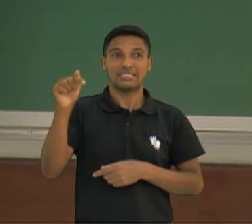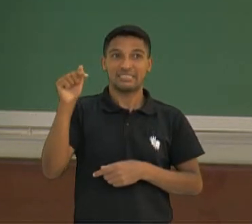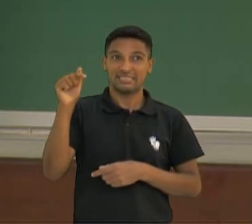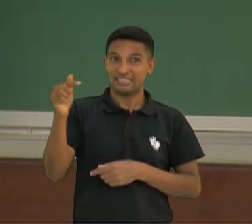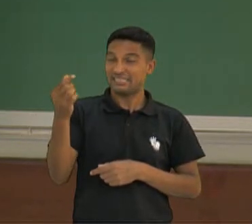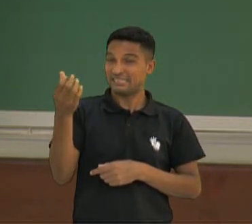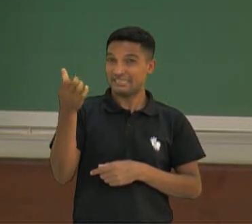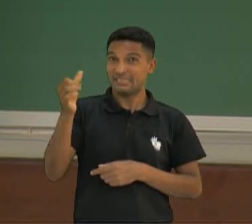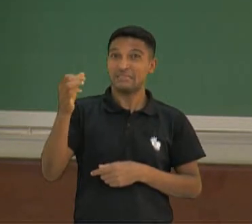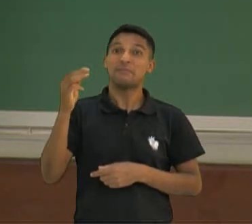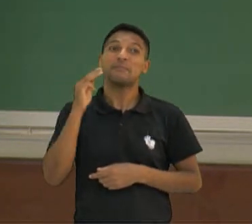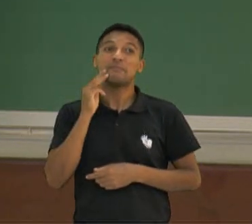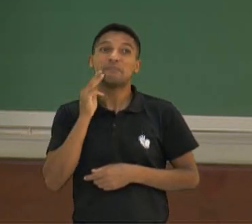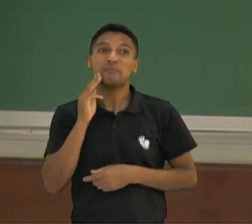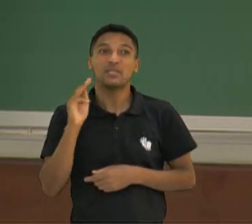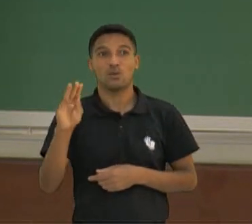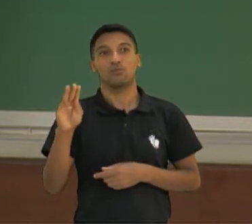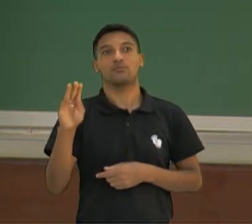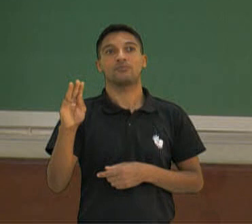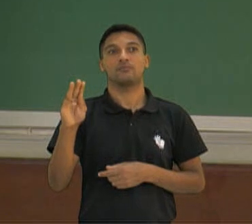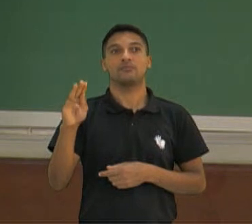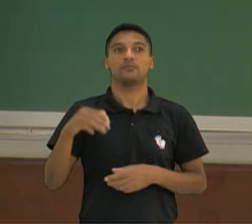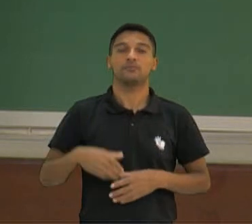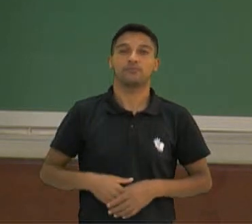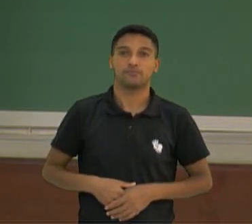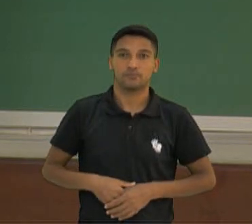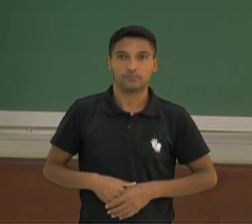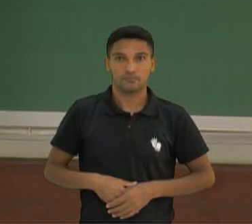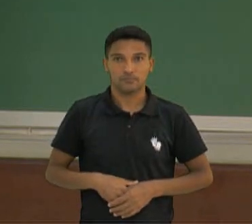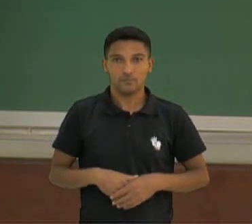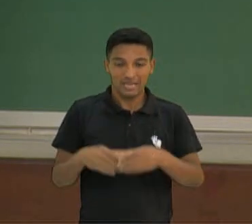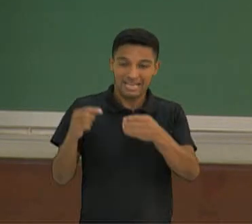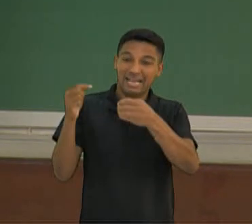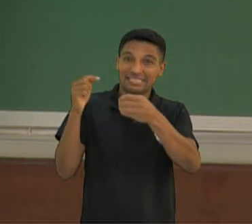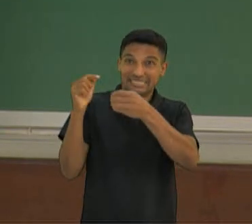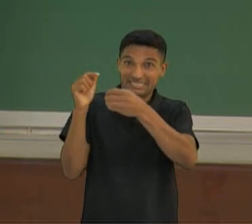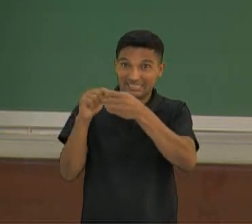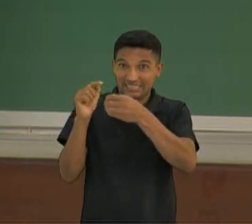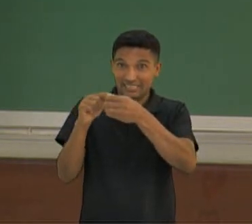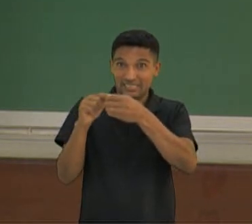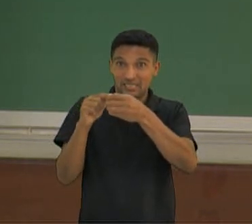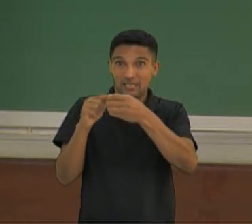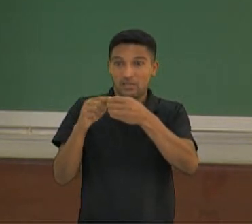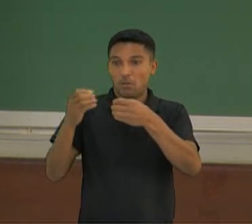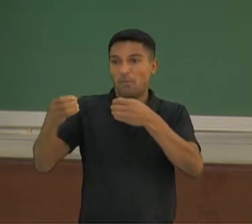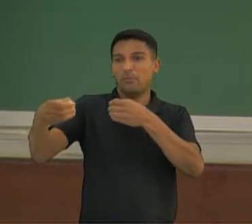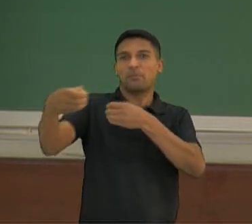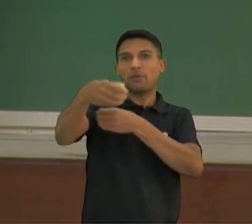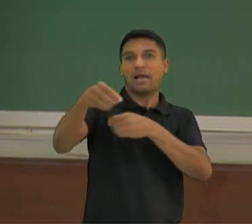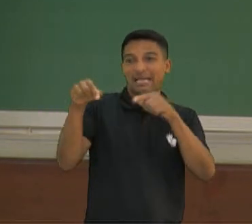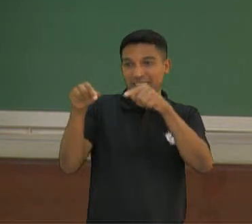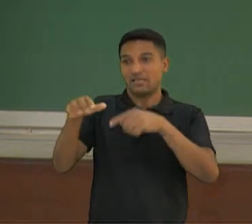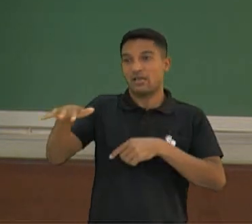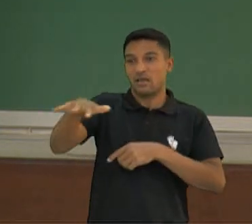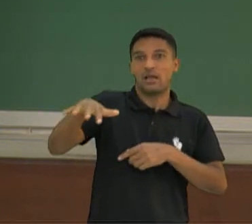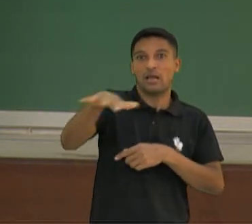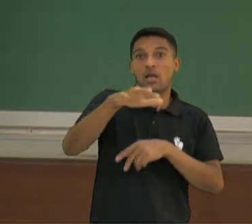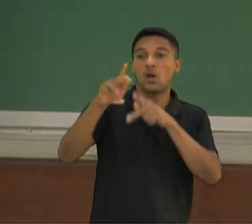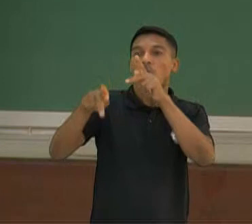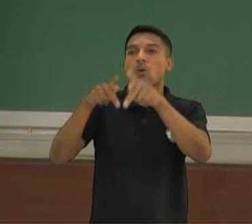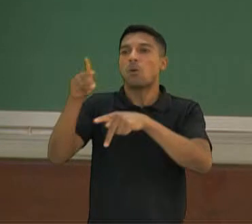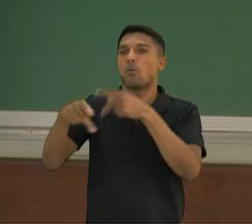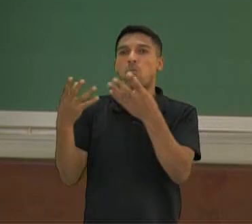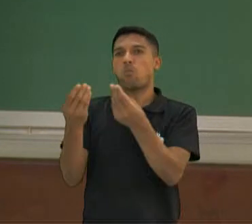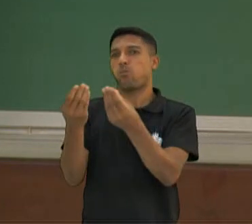Osaka, a cidade central ali, tem um número de habitantes. A região metropolitana, lógico, vai elevar o número da população. Só para esclarecer aqui,